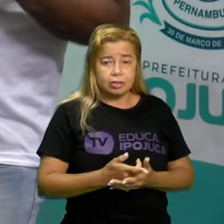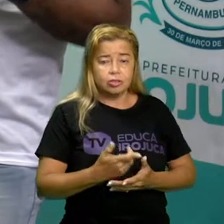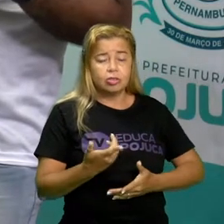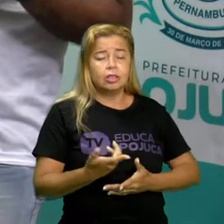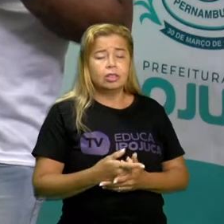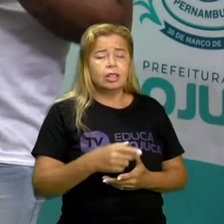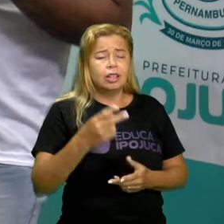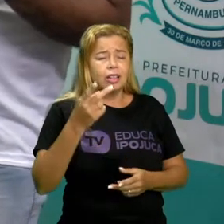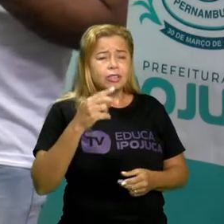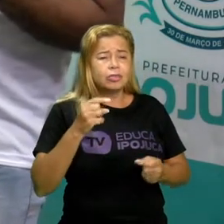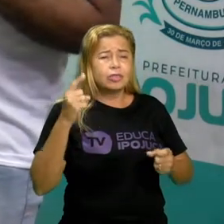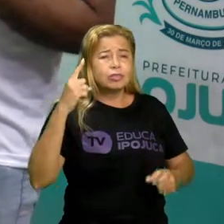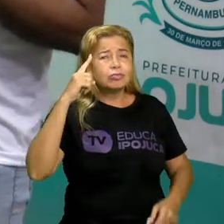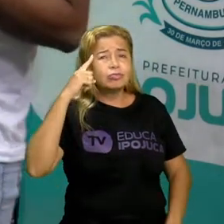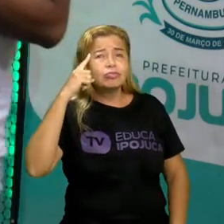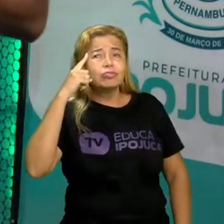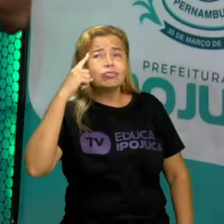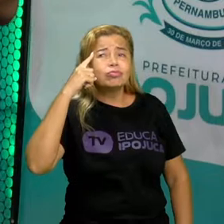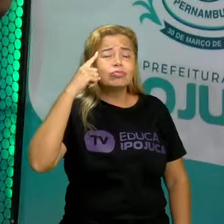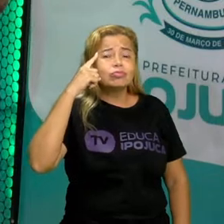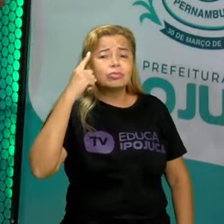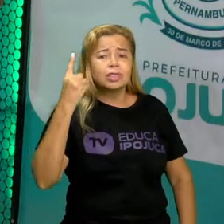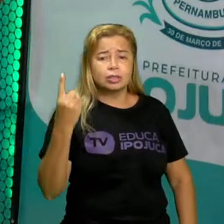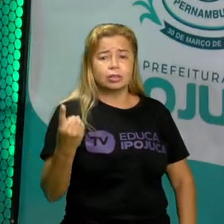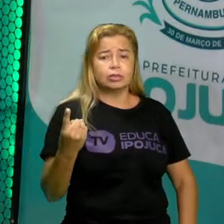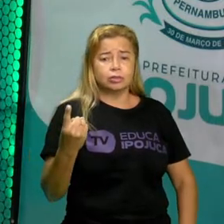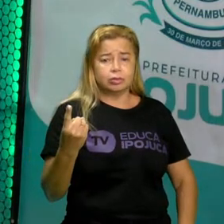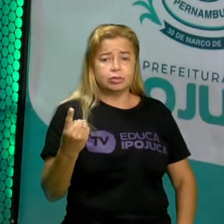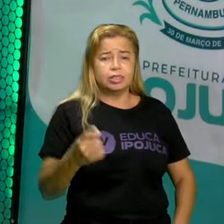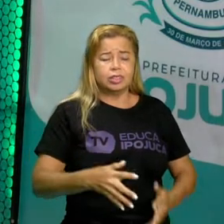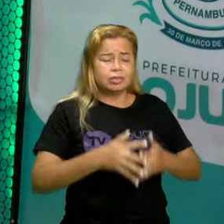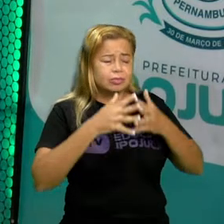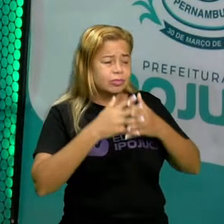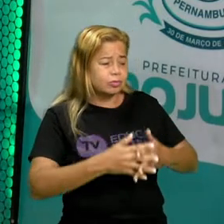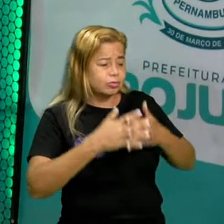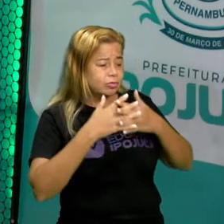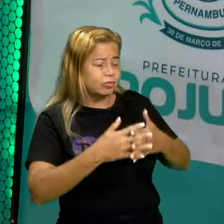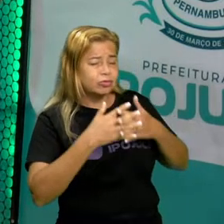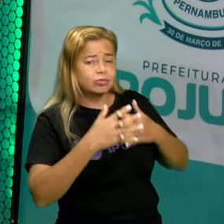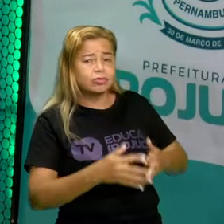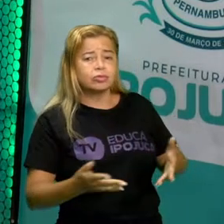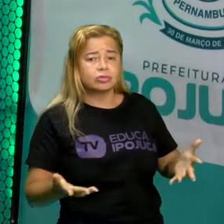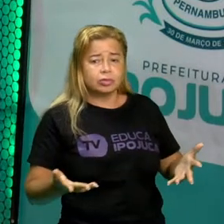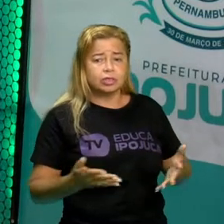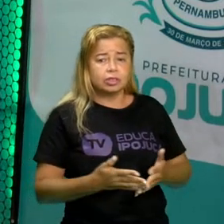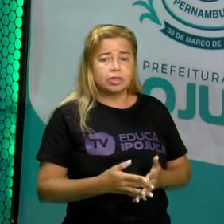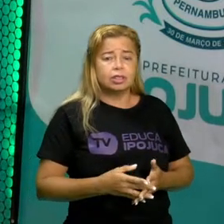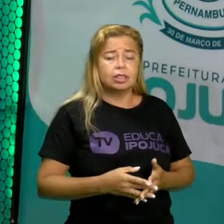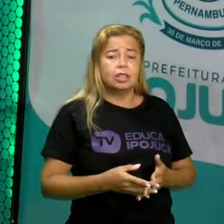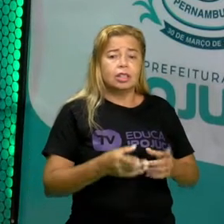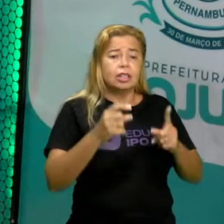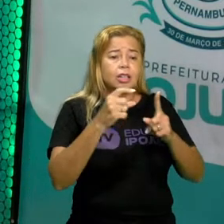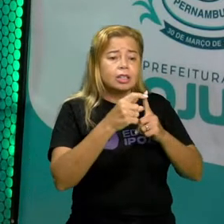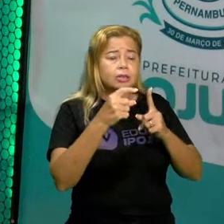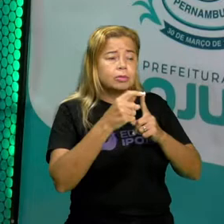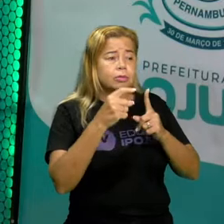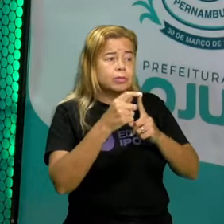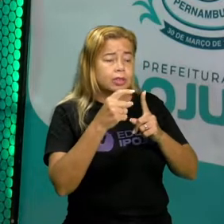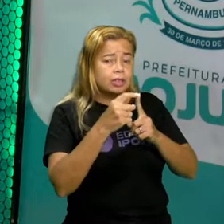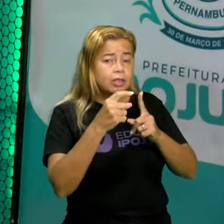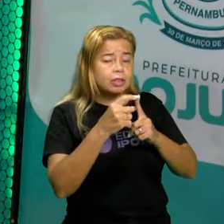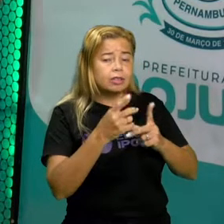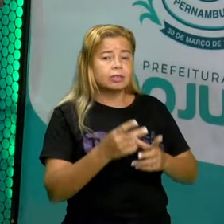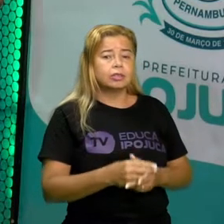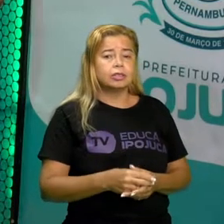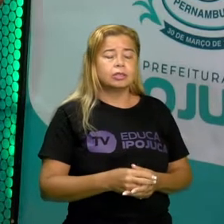confundem bastante a pronúncia dessas duas palavras aqui, que seria palavra, né, que é